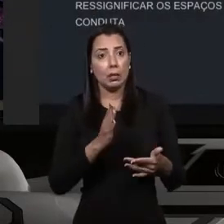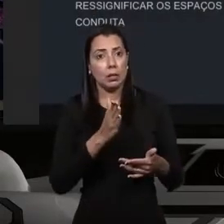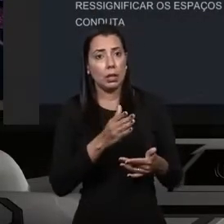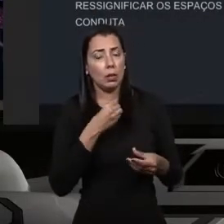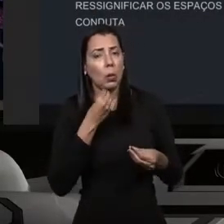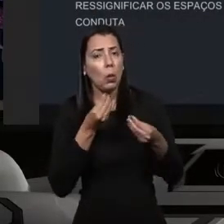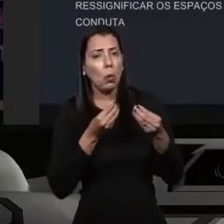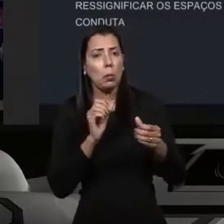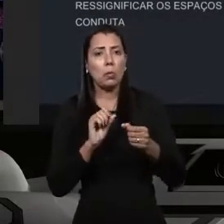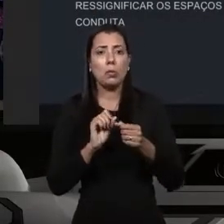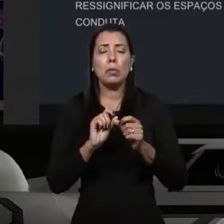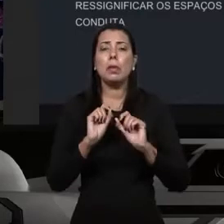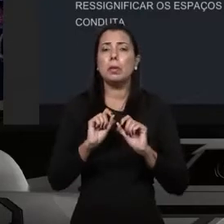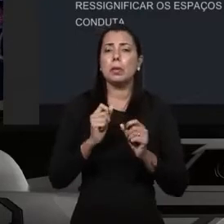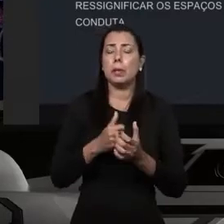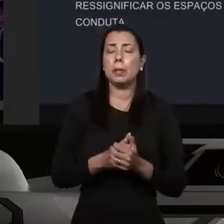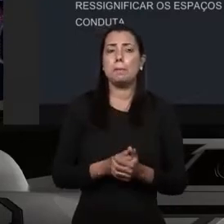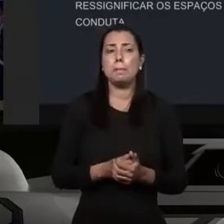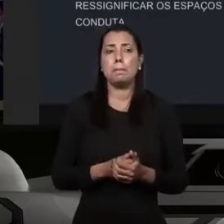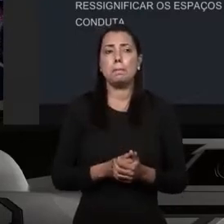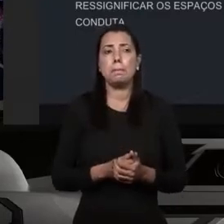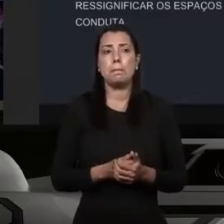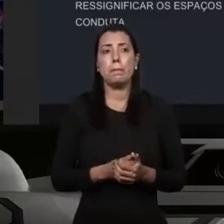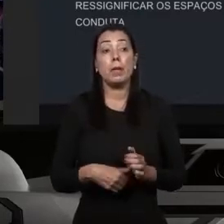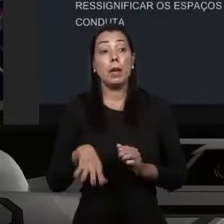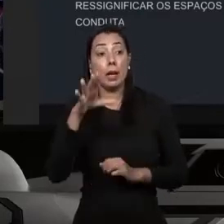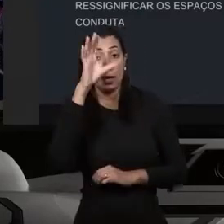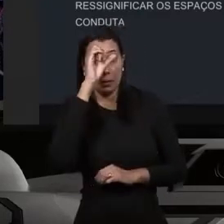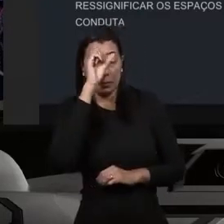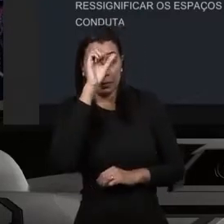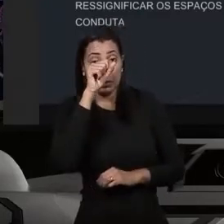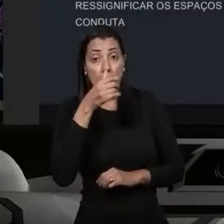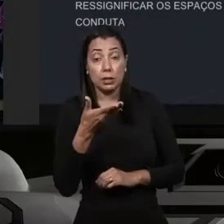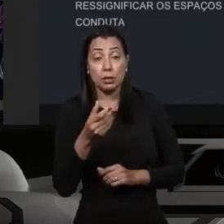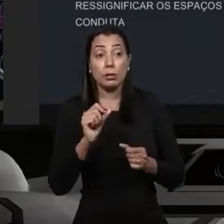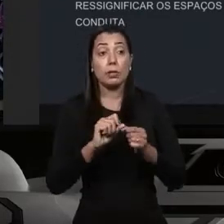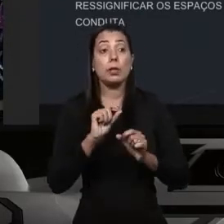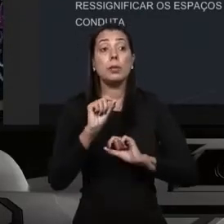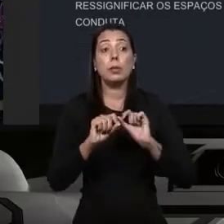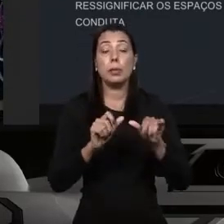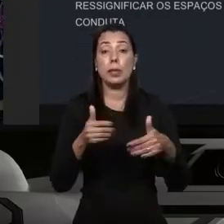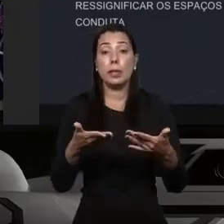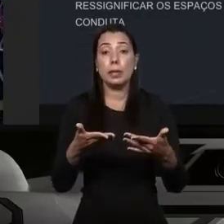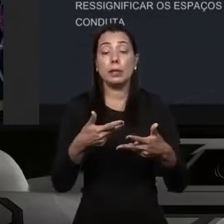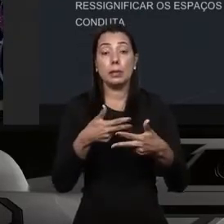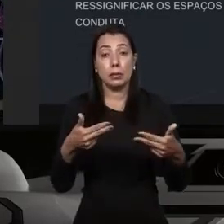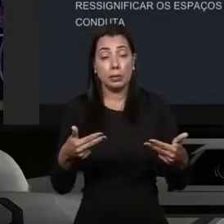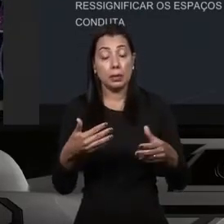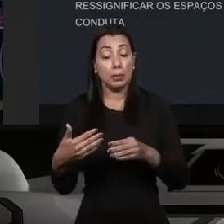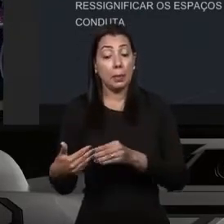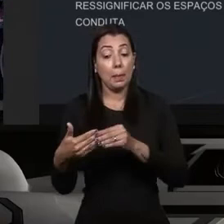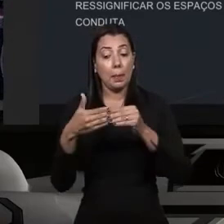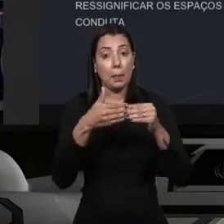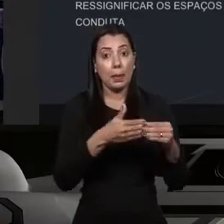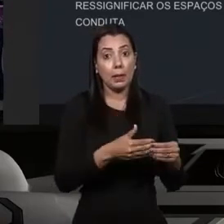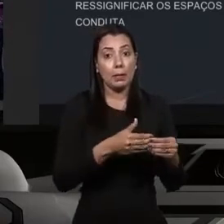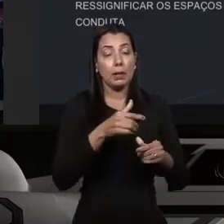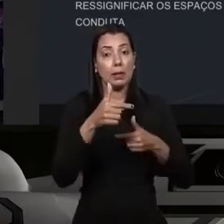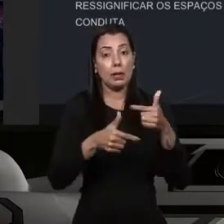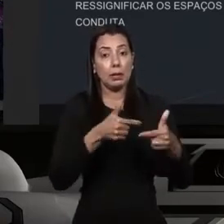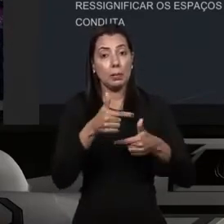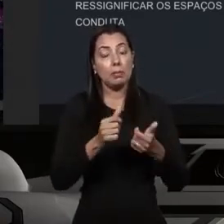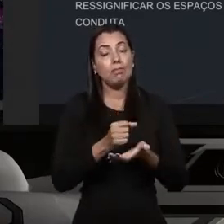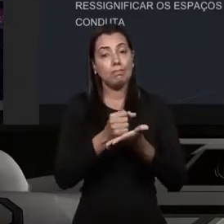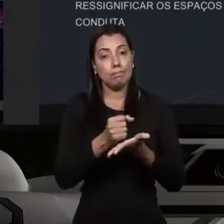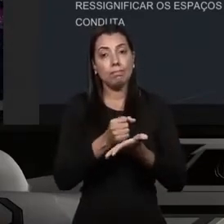dribla, quais foram os aprendizados de driblagem dessa situação para elevar a trabalhos